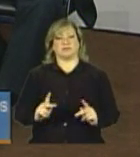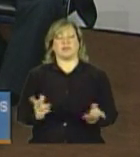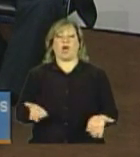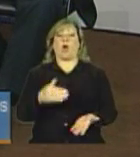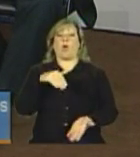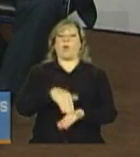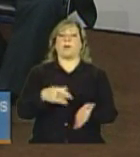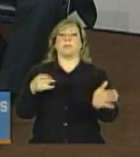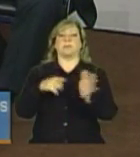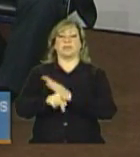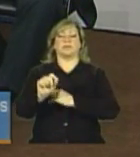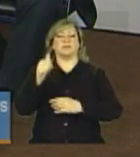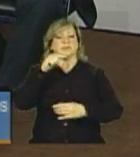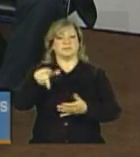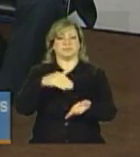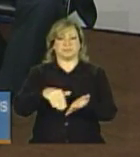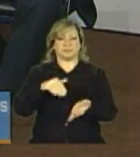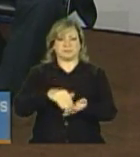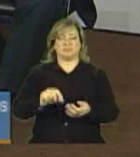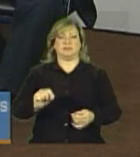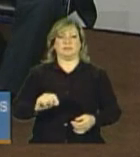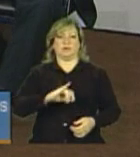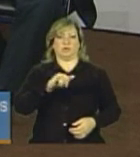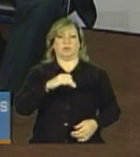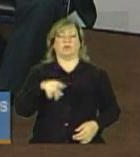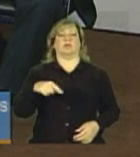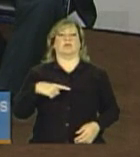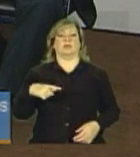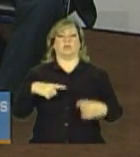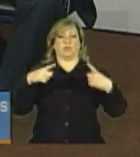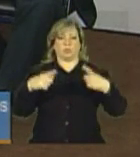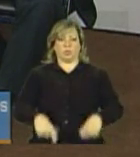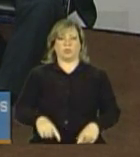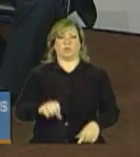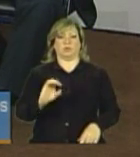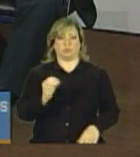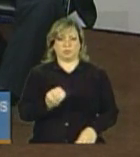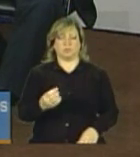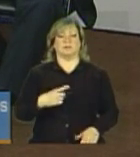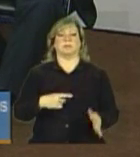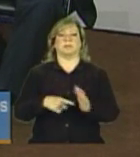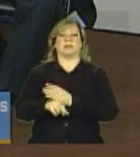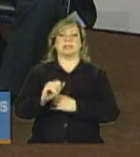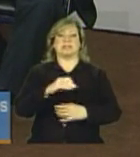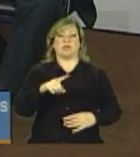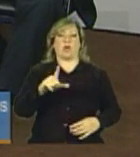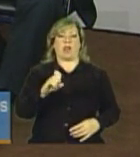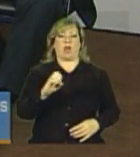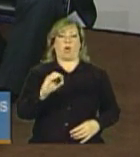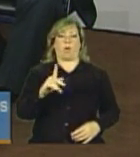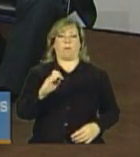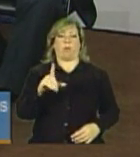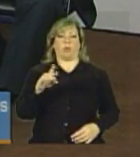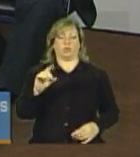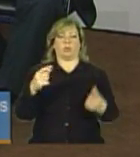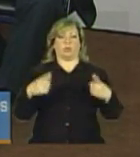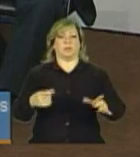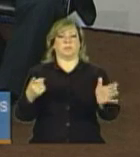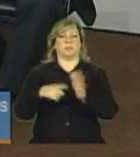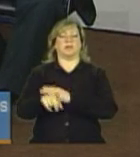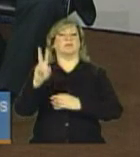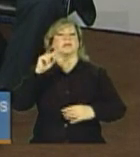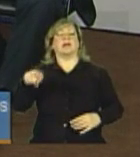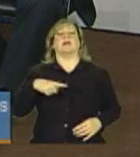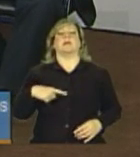pergunta, secretária João Mendes Farias, de São Leopoldo, no Rio Grande do Sul. O Ministério faz capacitações para gestores